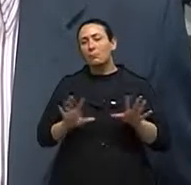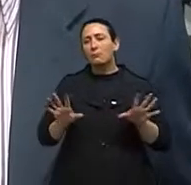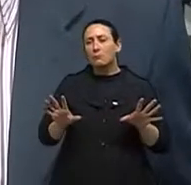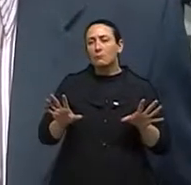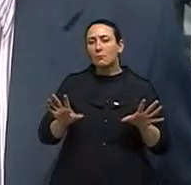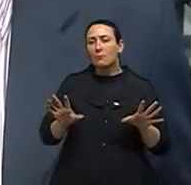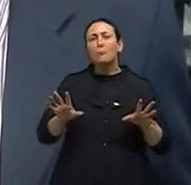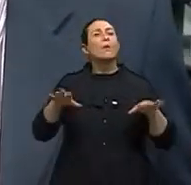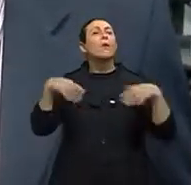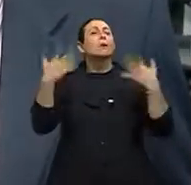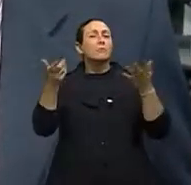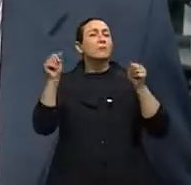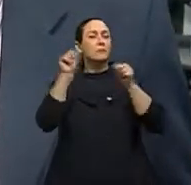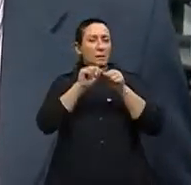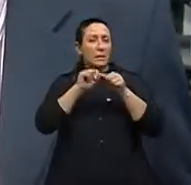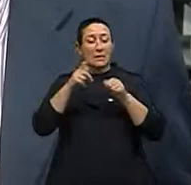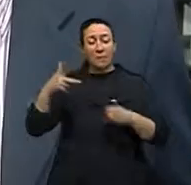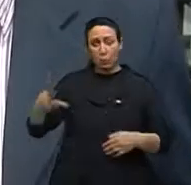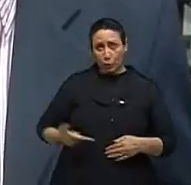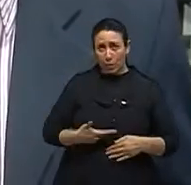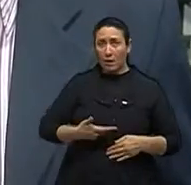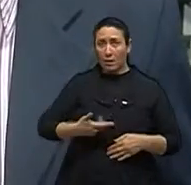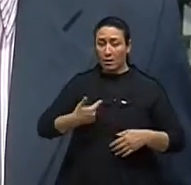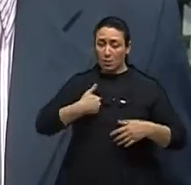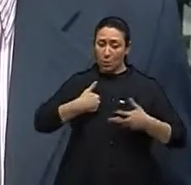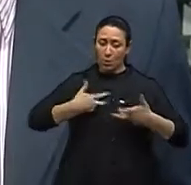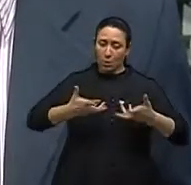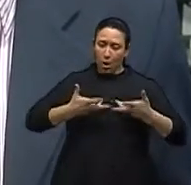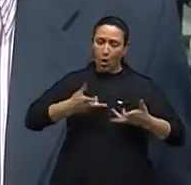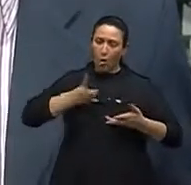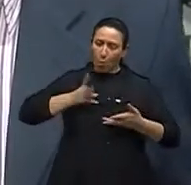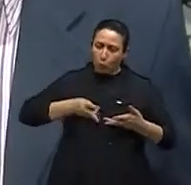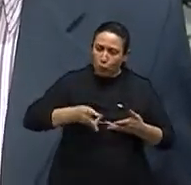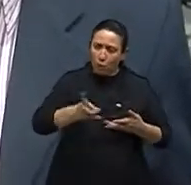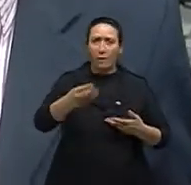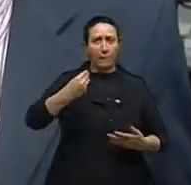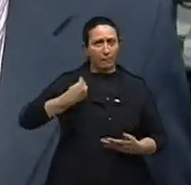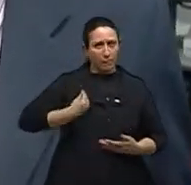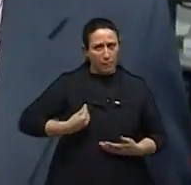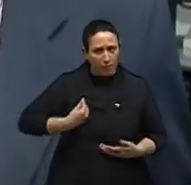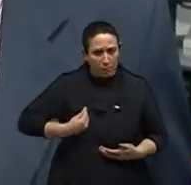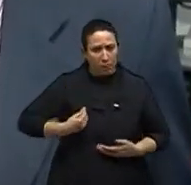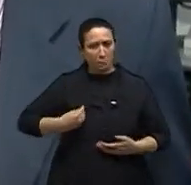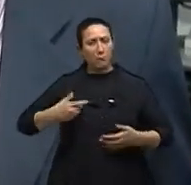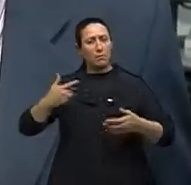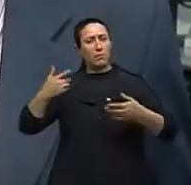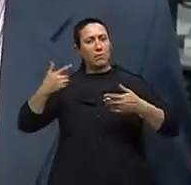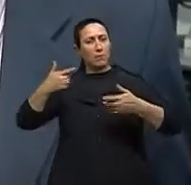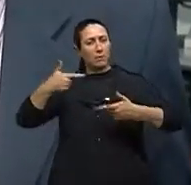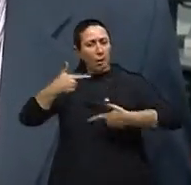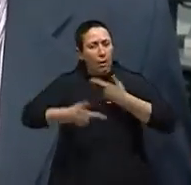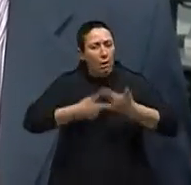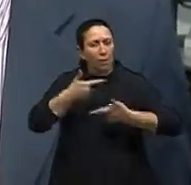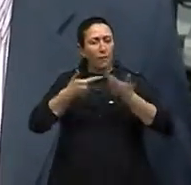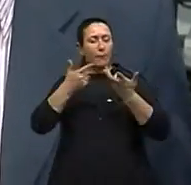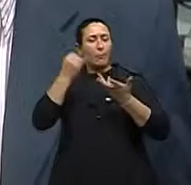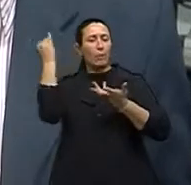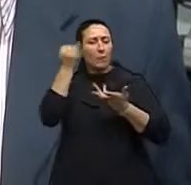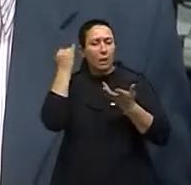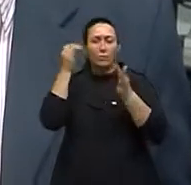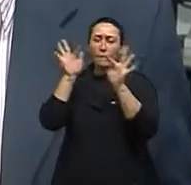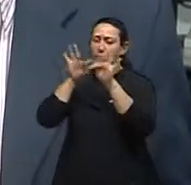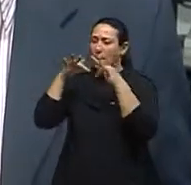vamos fazer a cirurgia e tentar manter a vida a tua atividade familiar